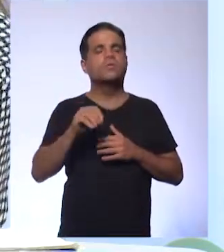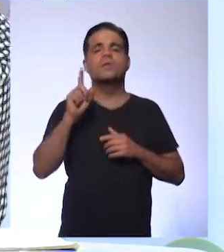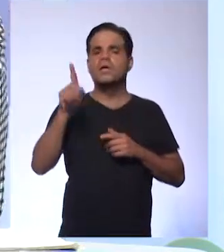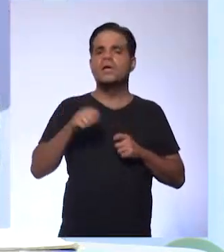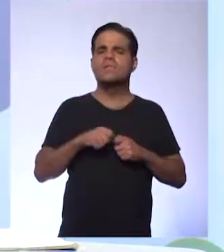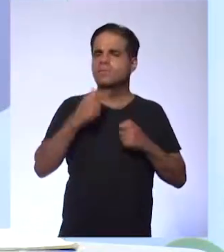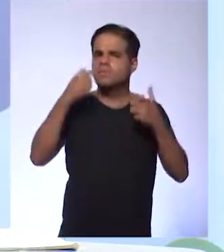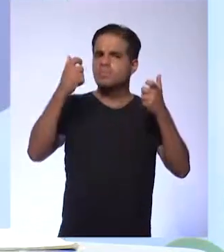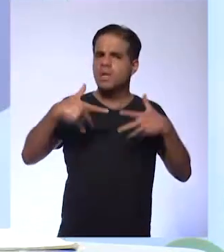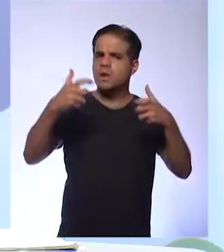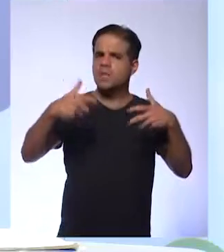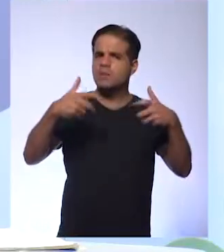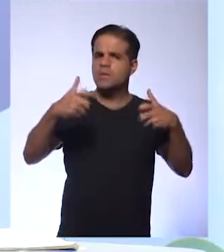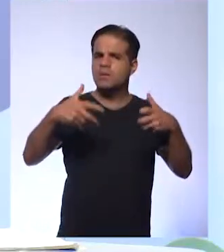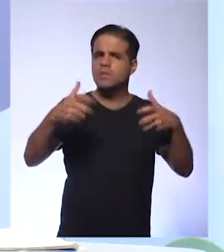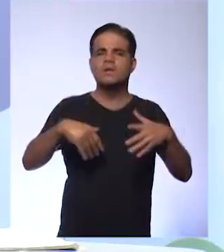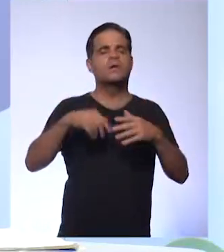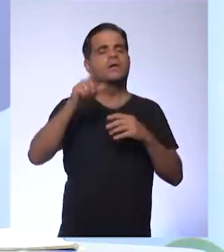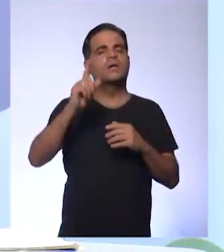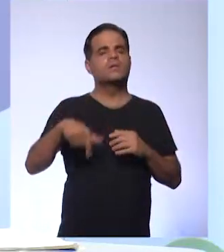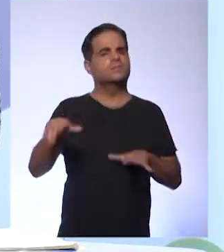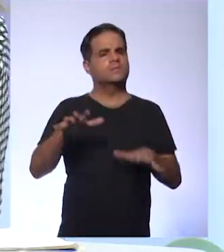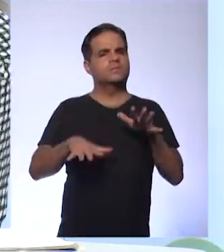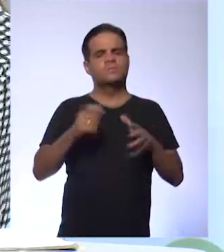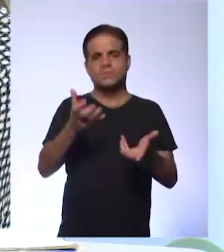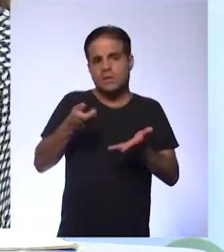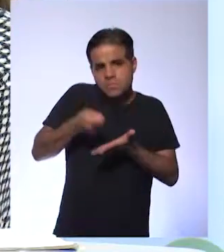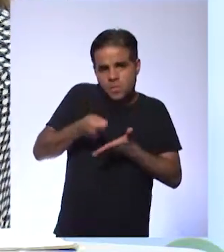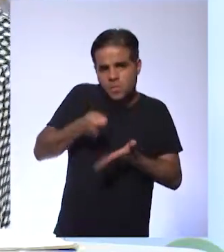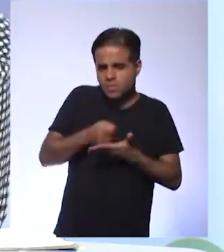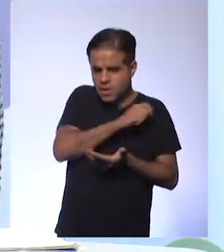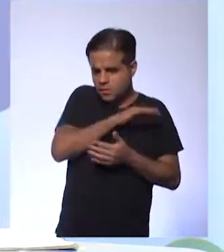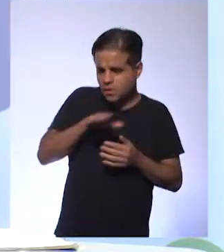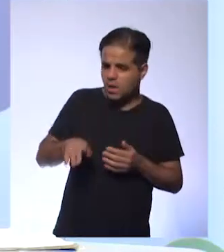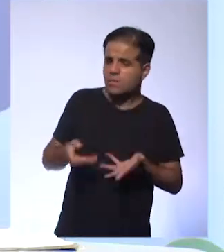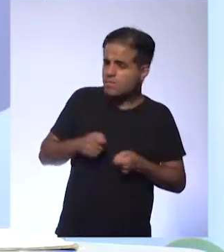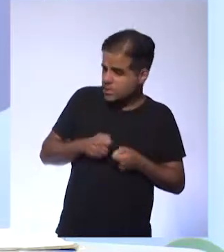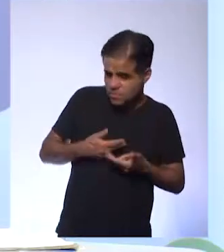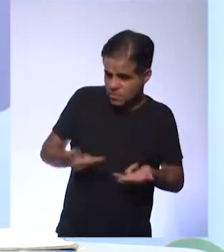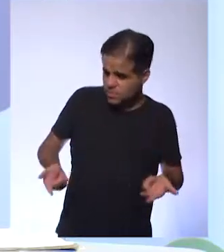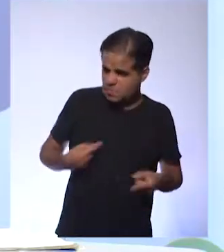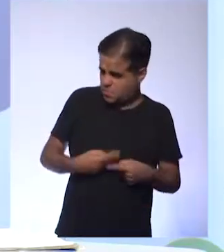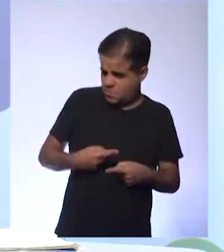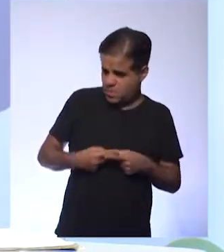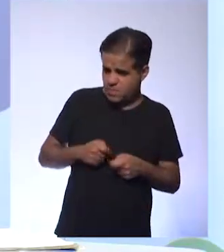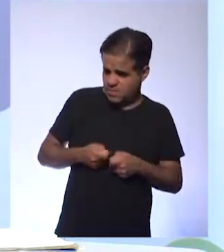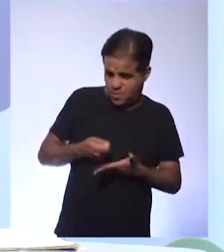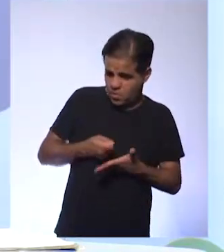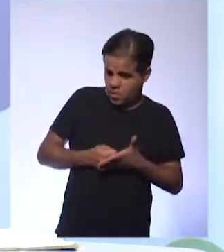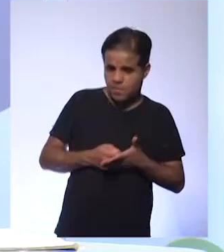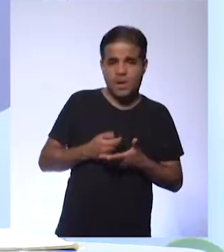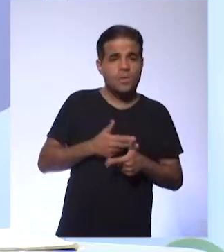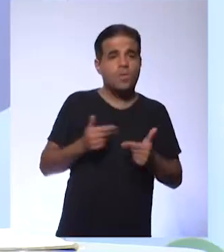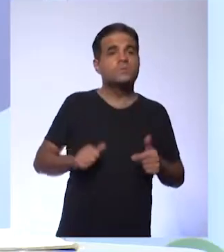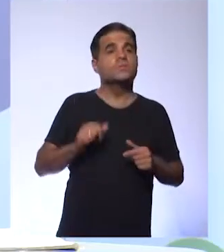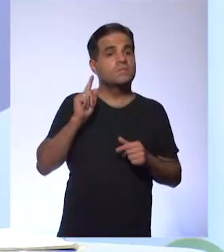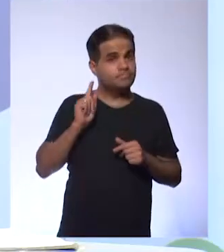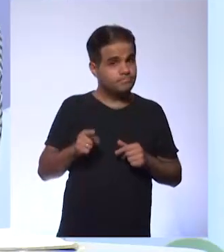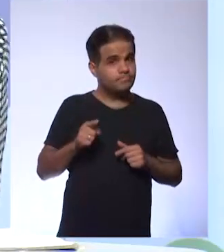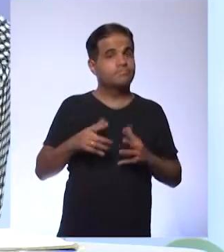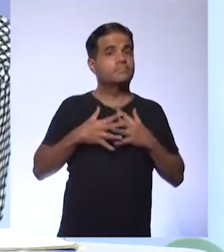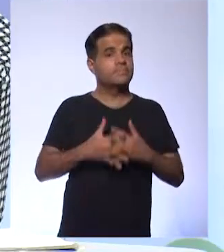ele fala exatamente isso. Às vezes a gente quer cobrar do aluno uma coisa, ele fala, por que você vai cobrar do aluno alguma coisa que